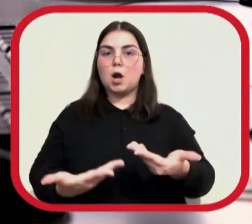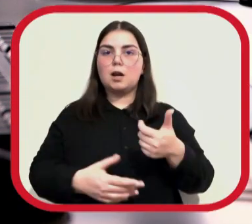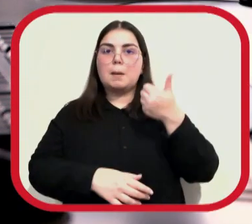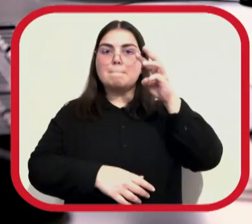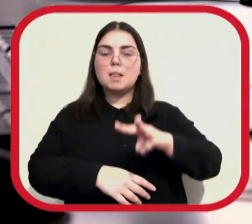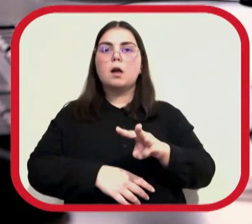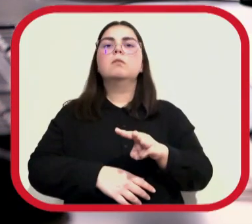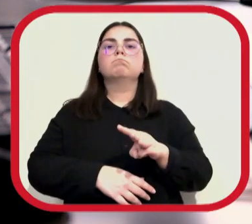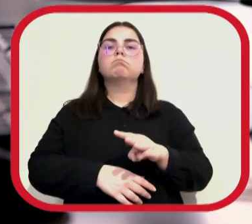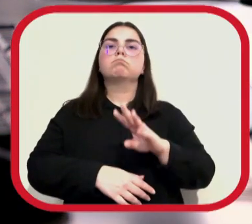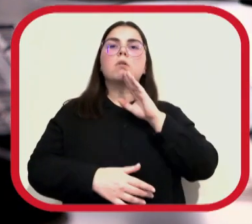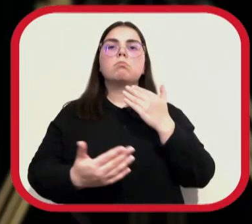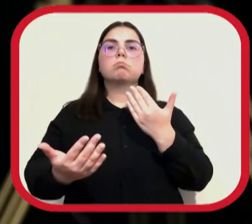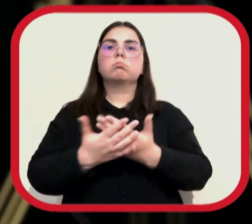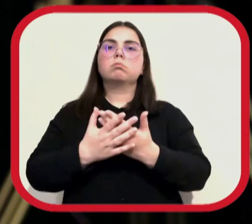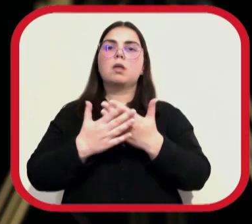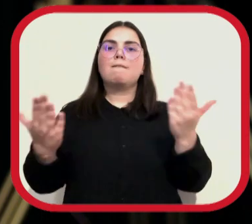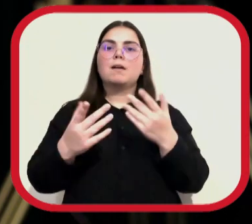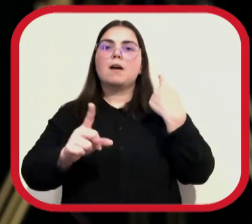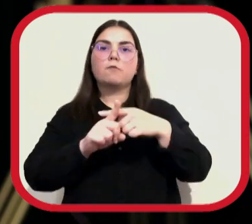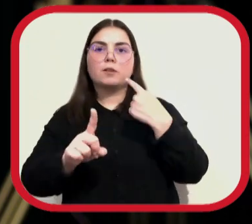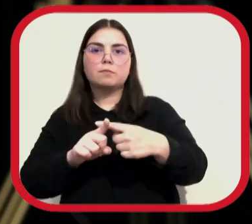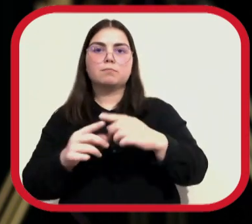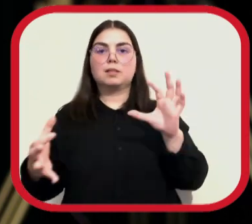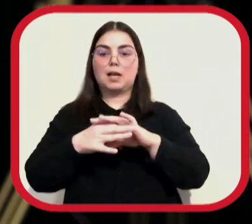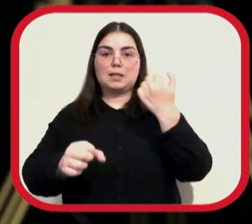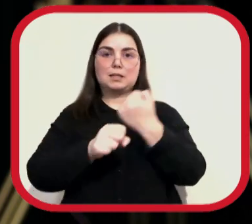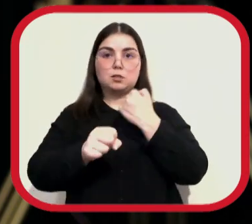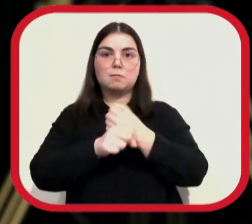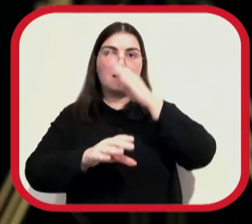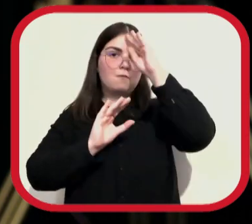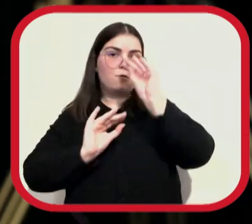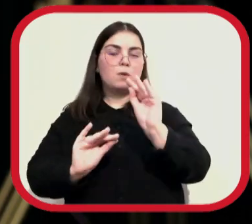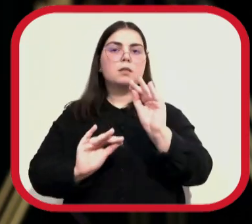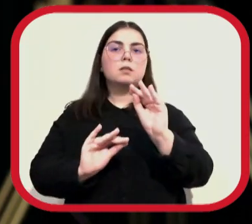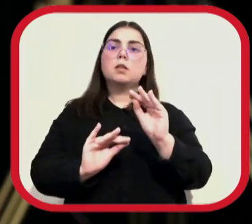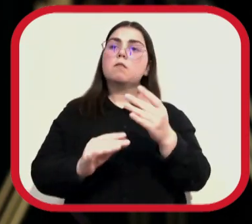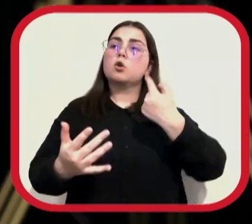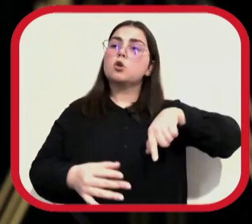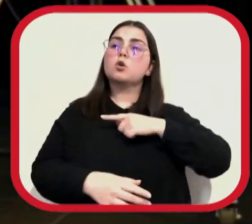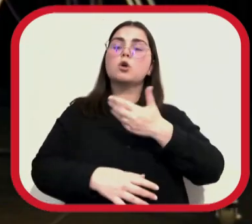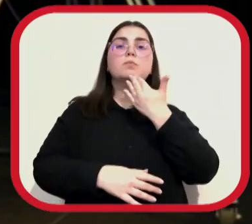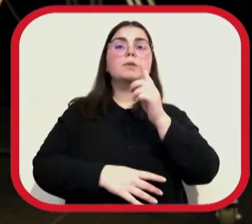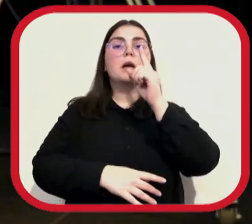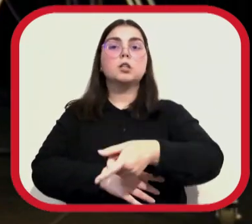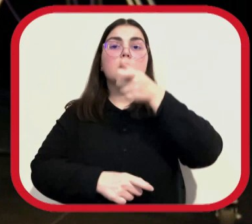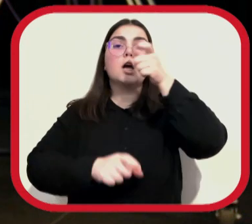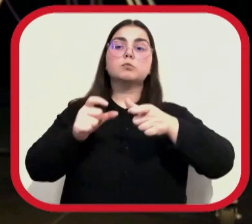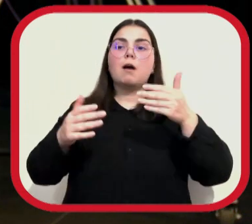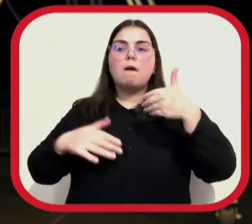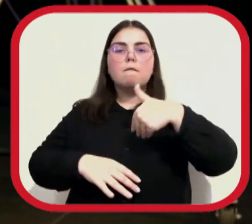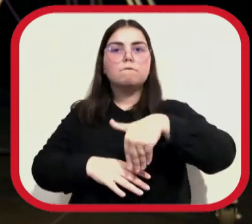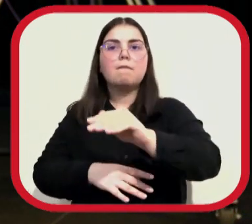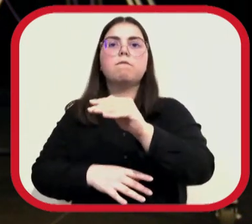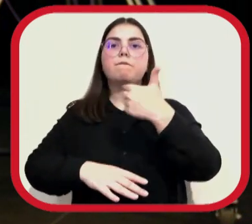O facto de estarmos em Belém tem uma grande vantagem para muitas das nossas atividades formativas, porque basicamente é só pedir aos